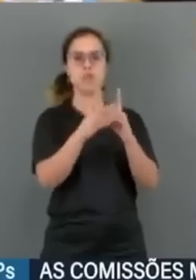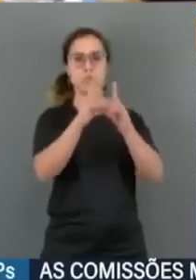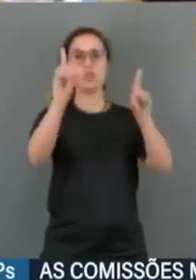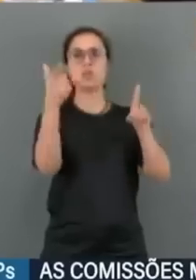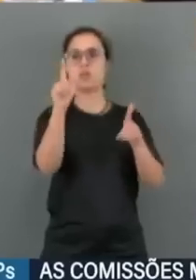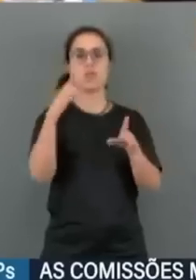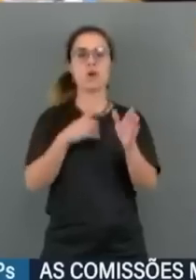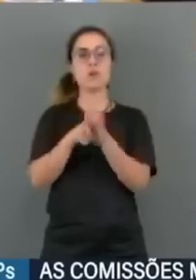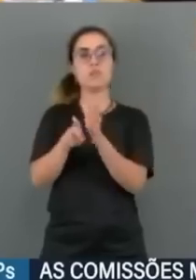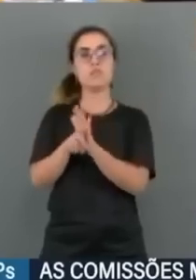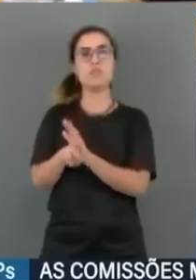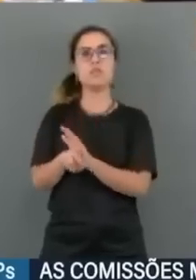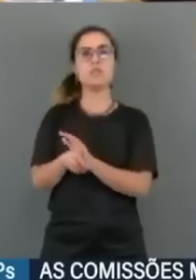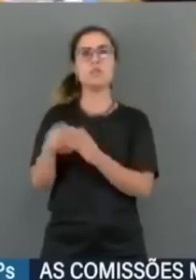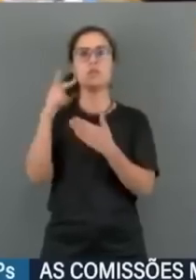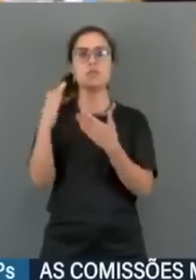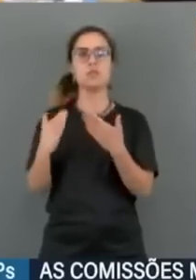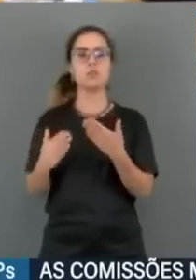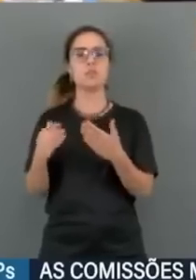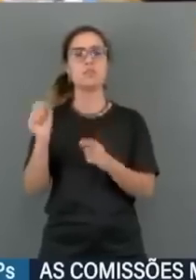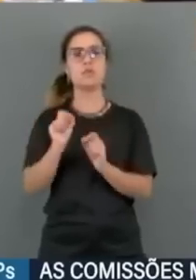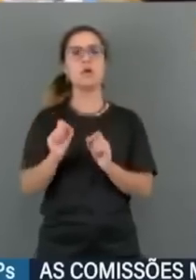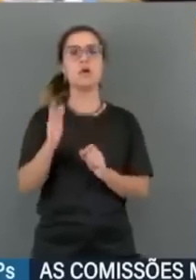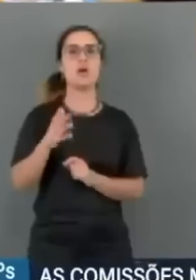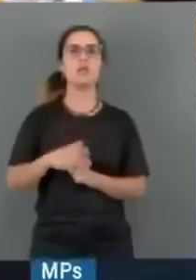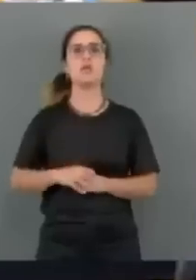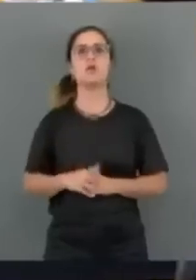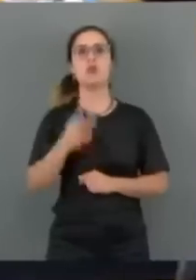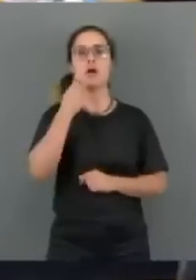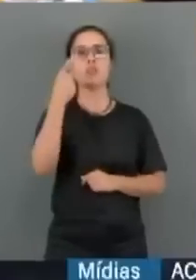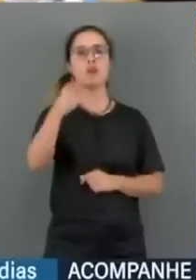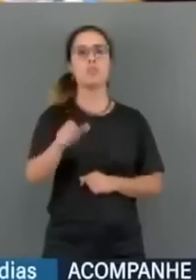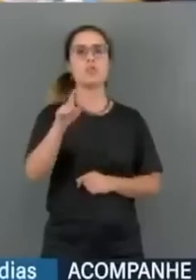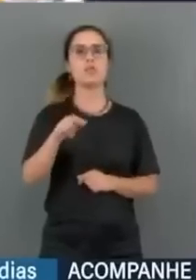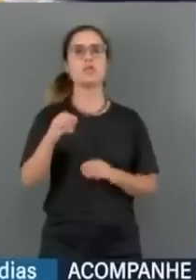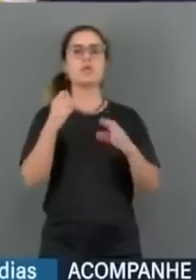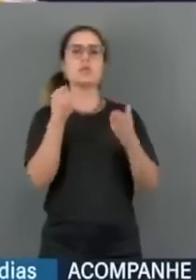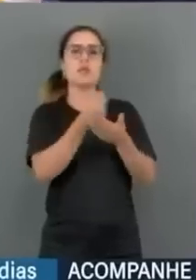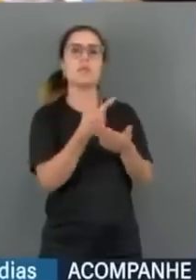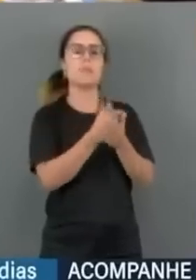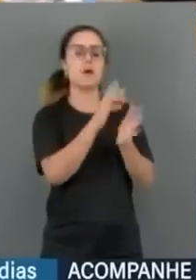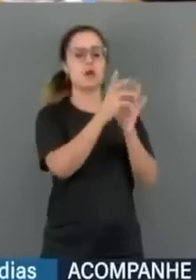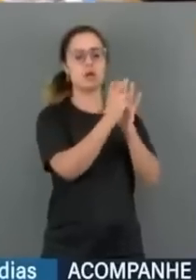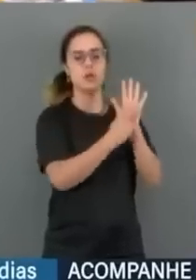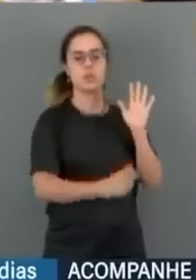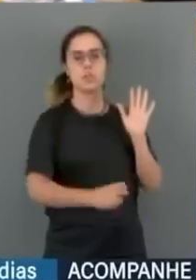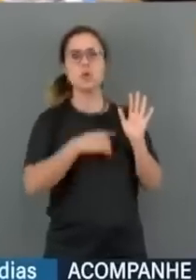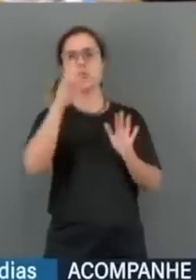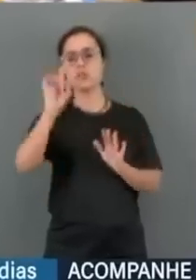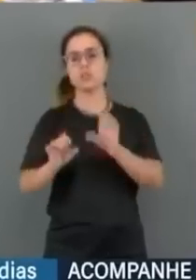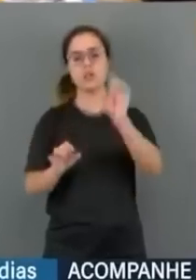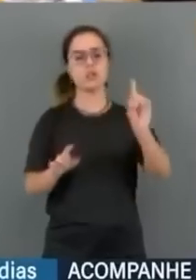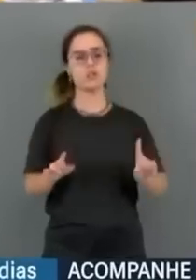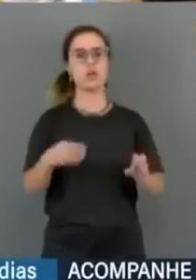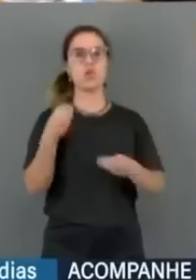que investigue. Que país que é esse, população brasileira? Aí eu falo para você que é o pagador de imposto, para você que é de direita, de esquerda. Como que se